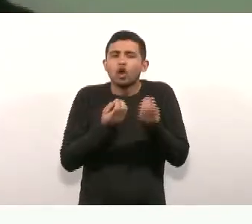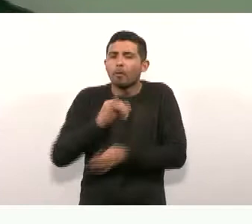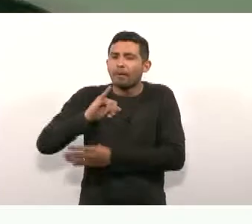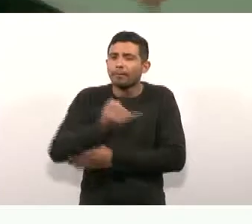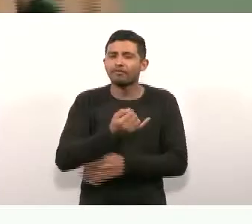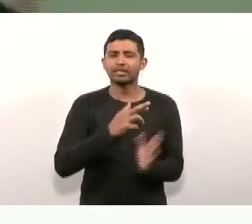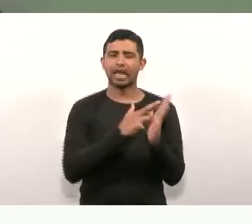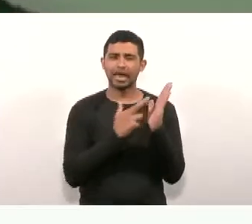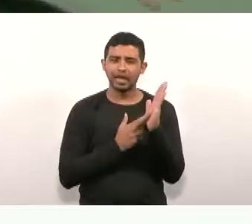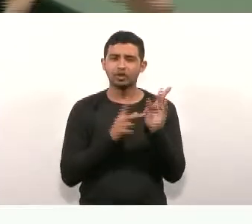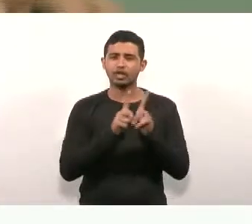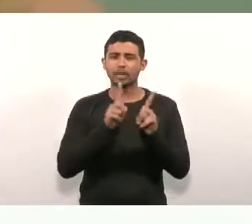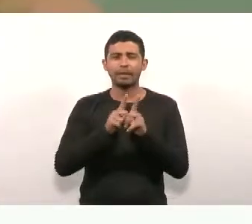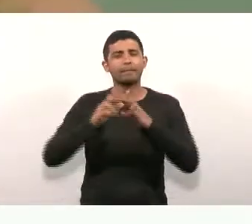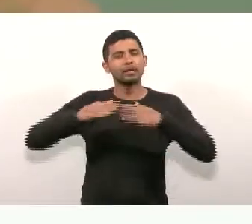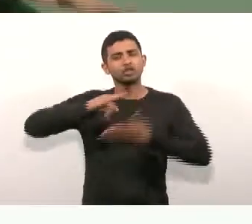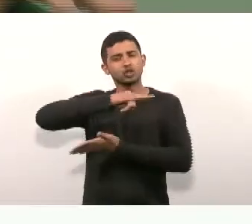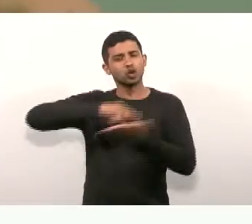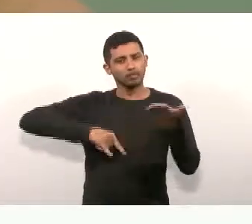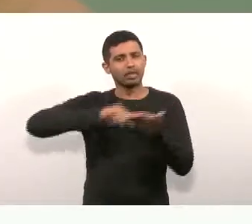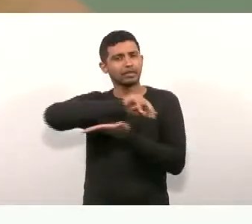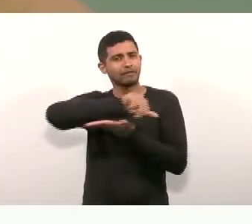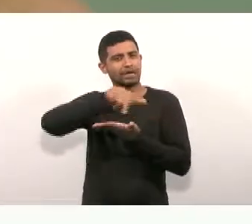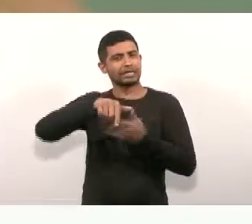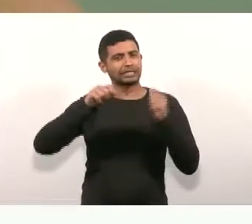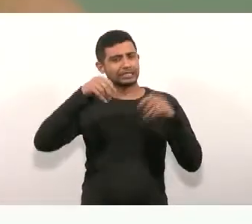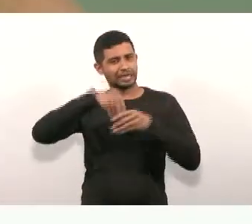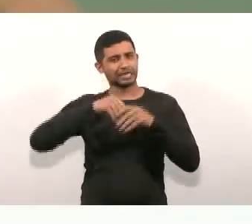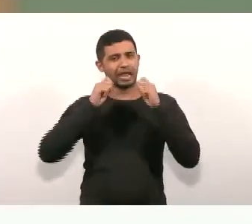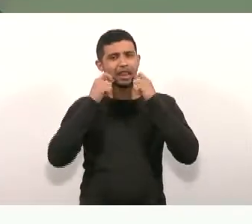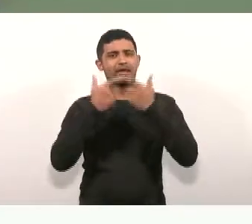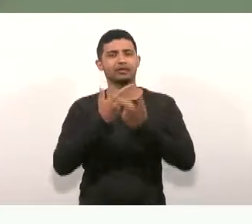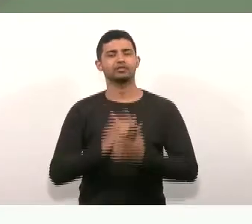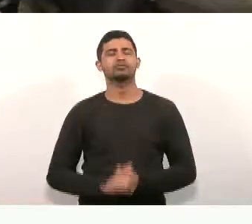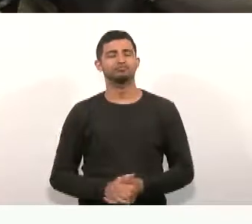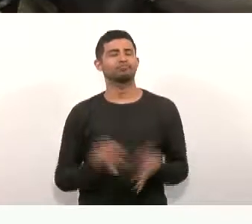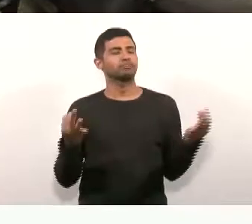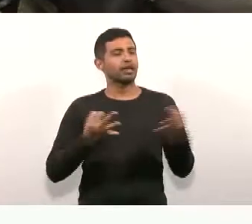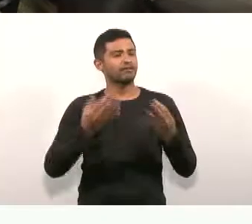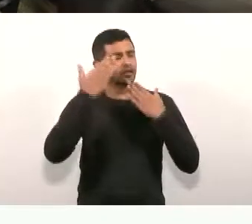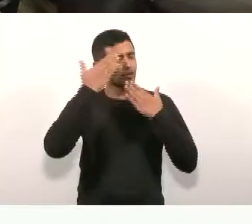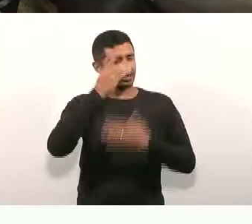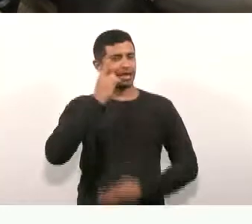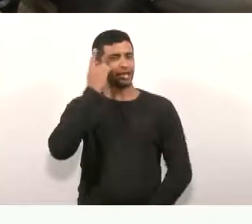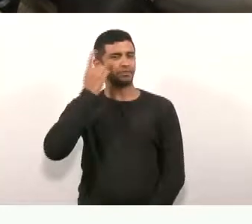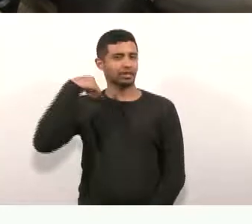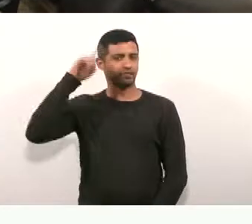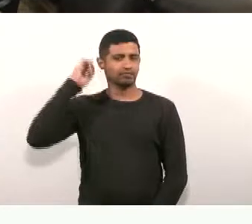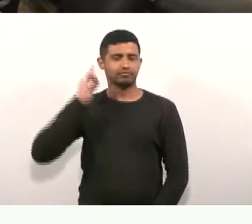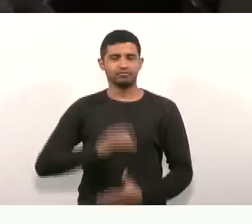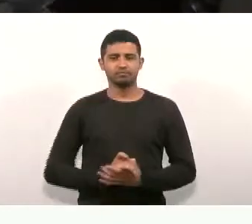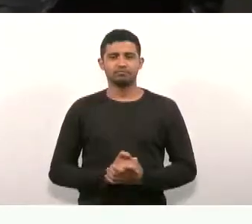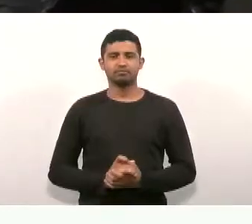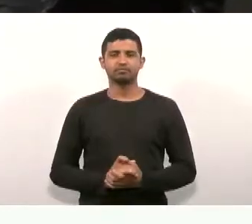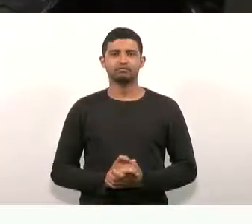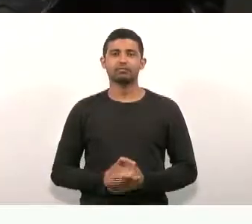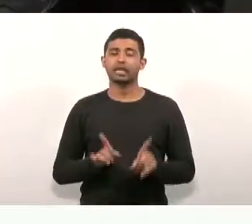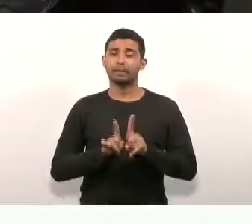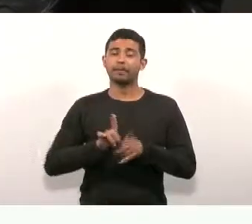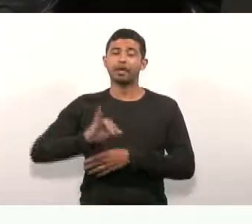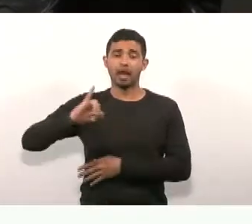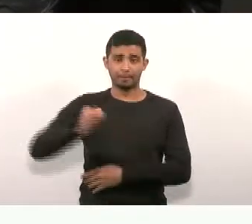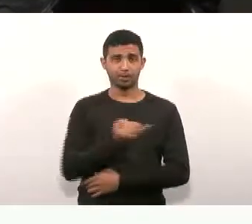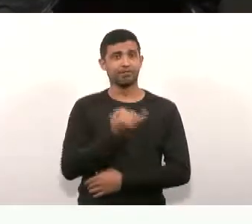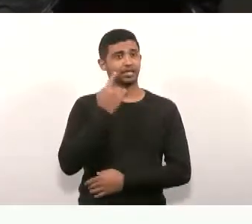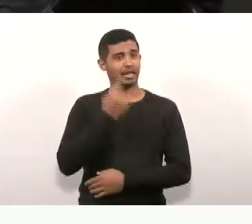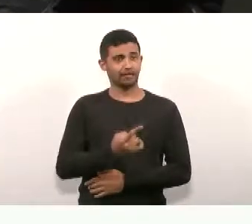adotar encaminhamentos propositivos aqui na Assembleia Legislativa. Perfeito. Obrigado, deputado Valdec. E aproveitando também